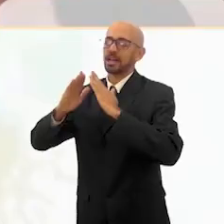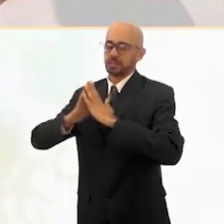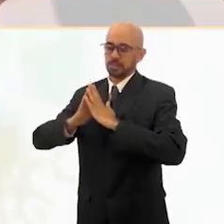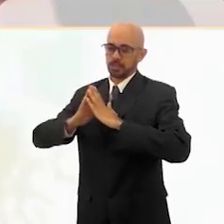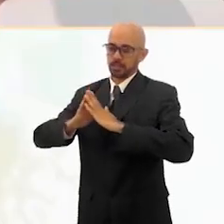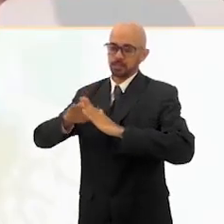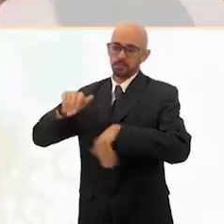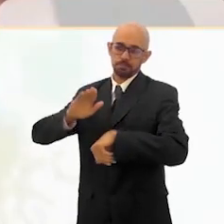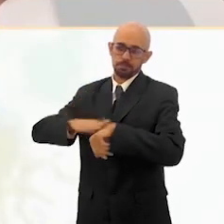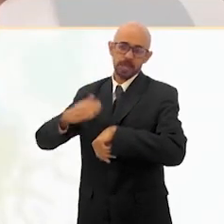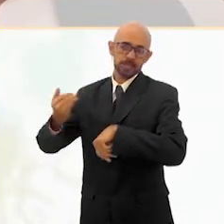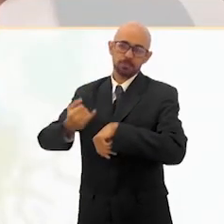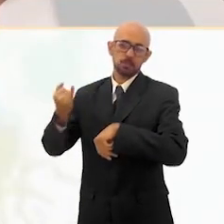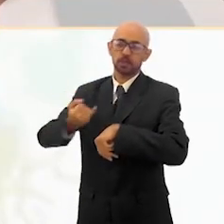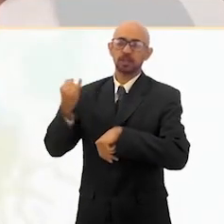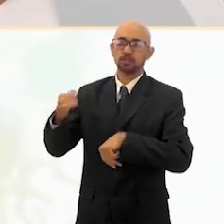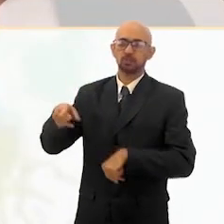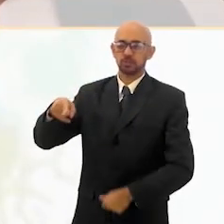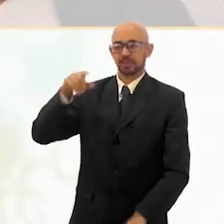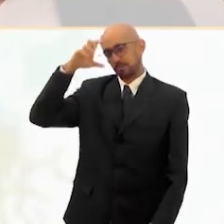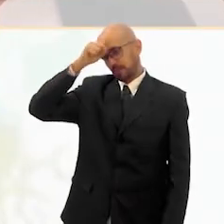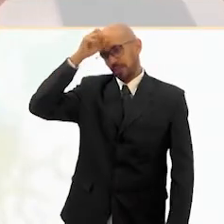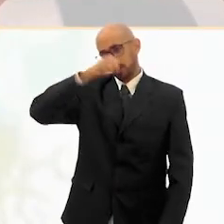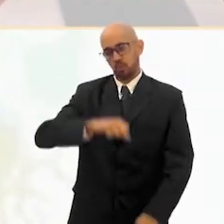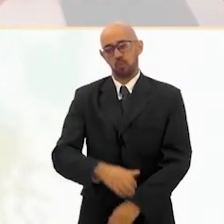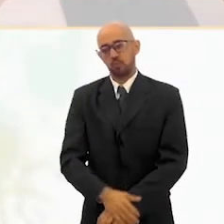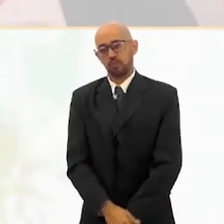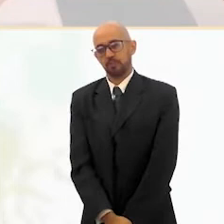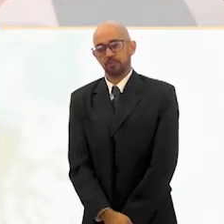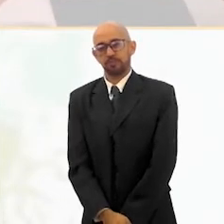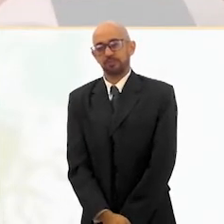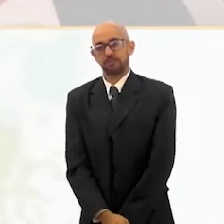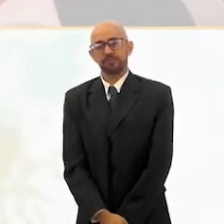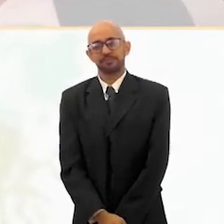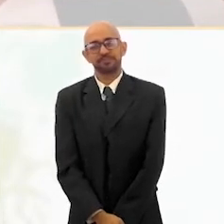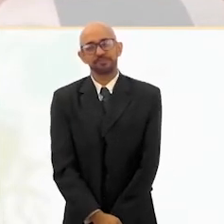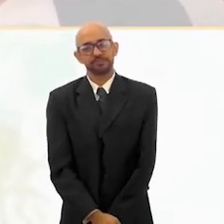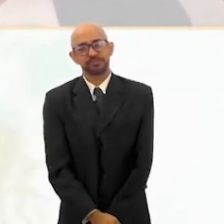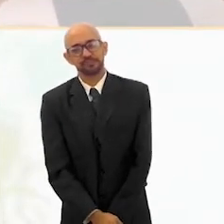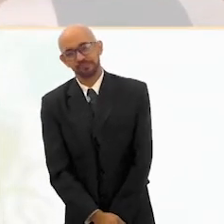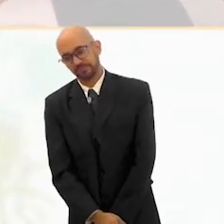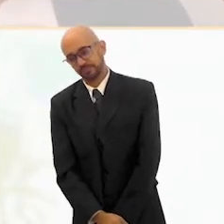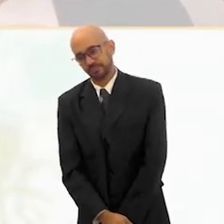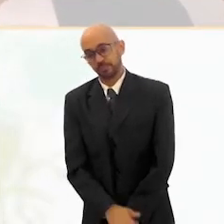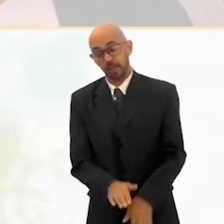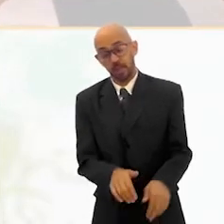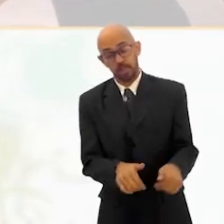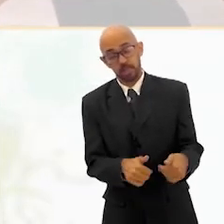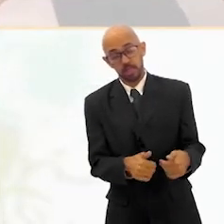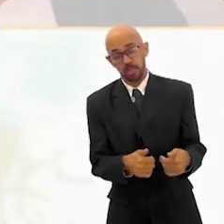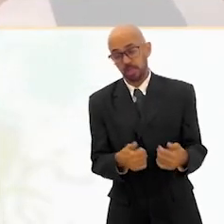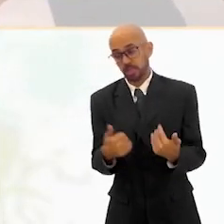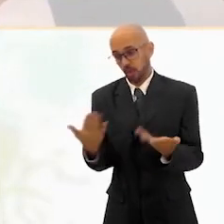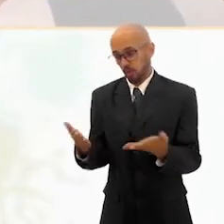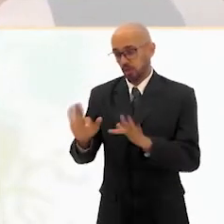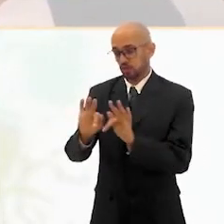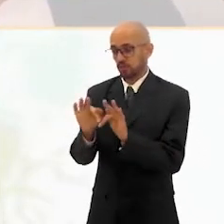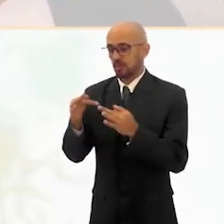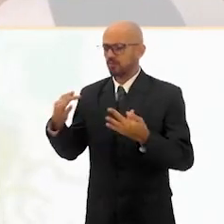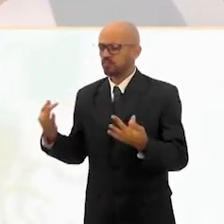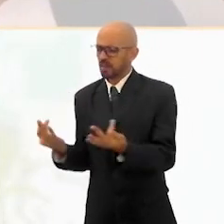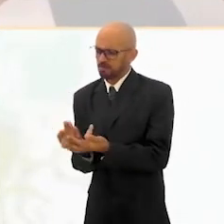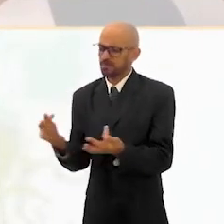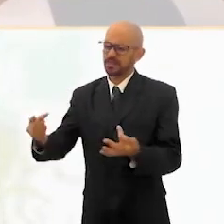mais importante você aprendeu nesse período? Então, é assim, eu sempre tive uma família muito